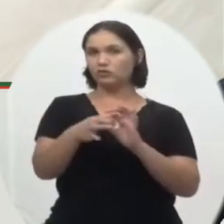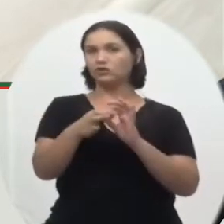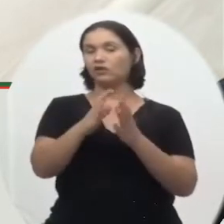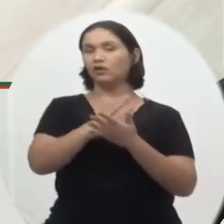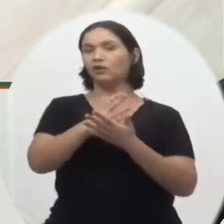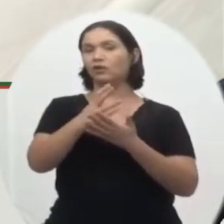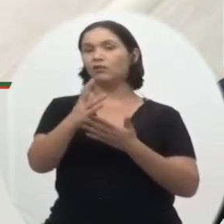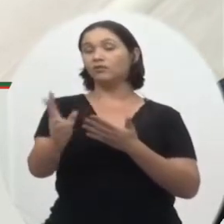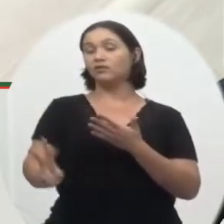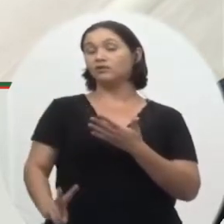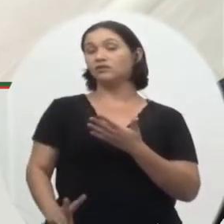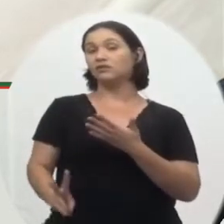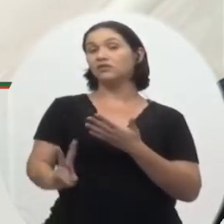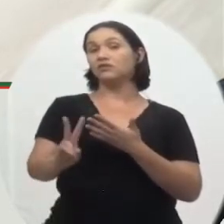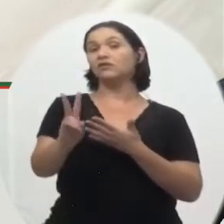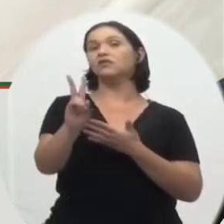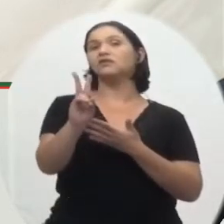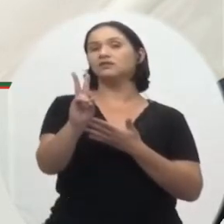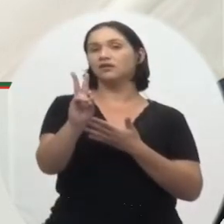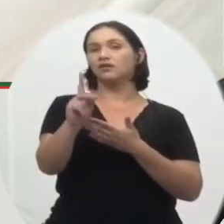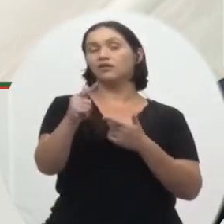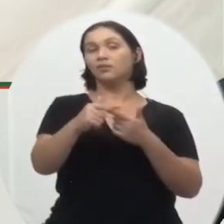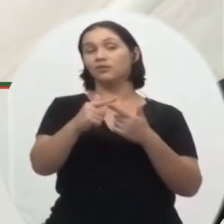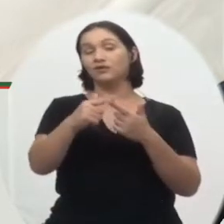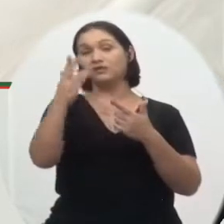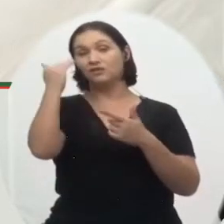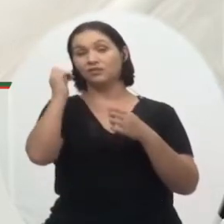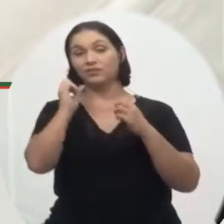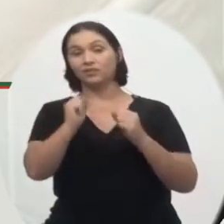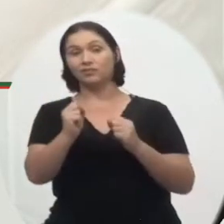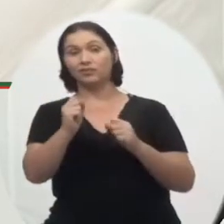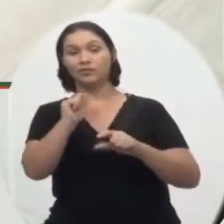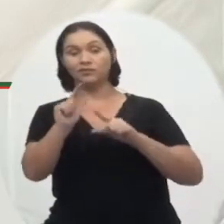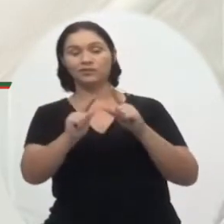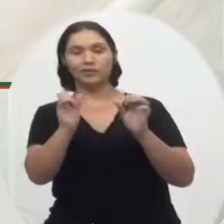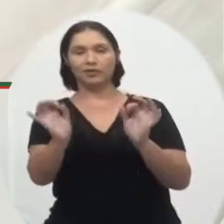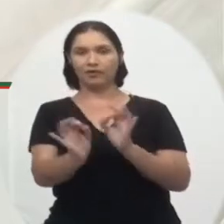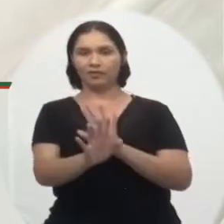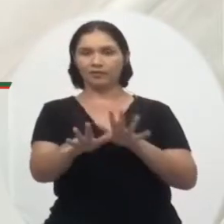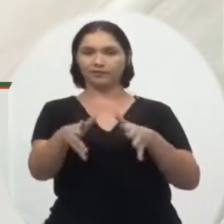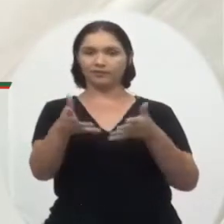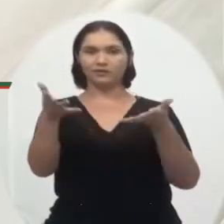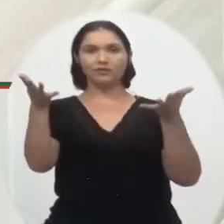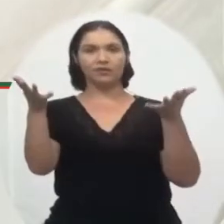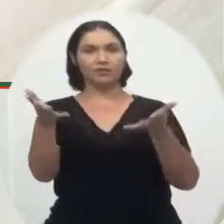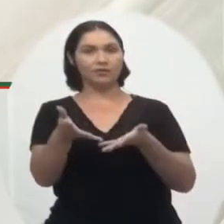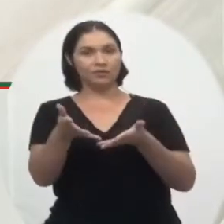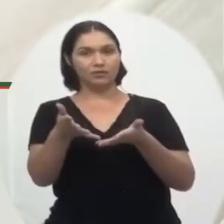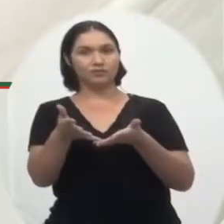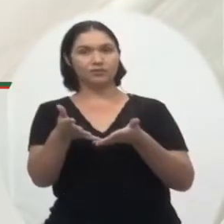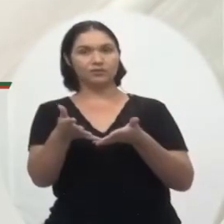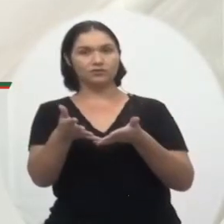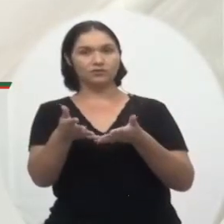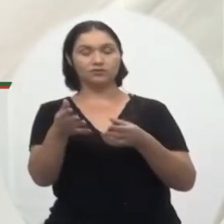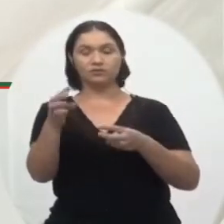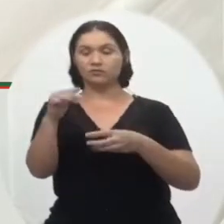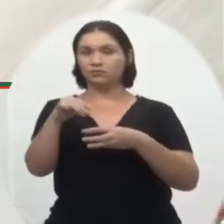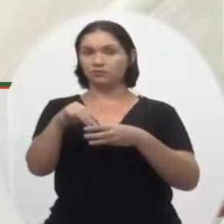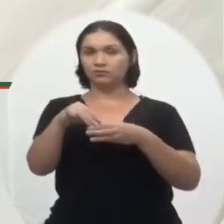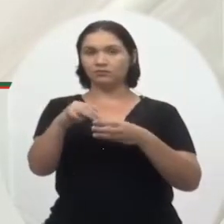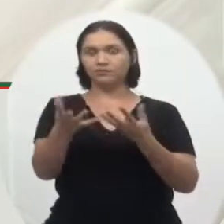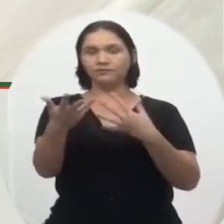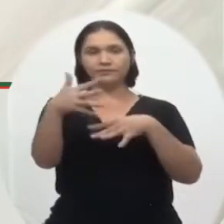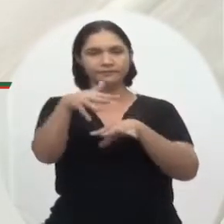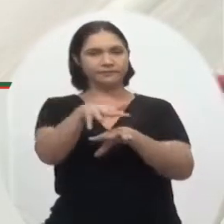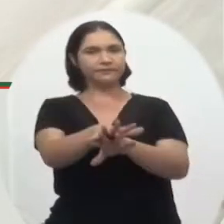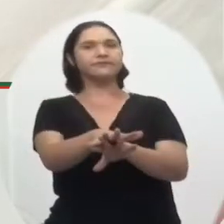começa a dar valor na iminência de perder o serviço. E hoje, para a grande maioria dos municípios, estar integrado a uma rede em que todo